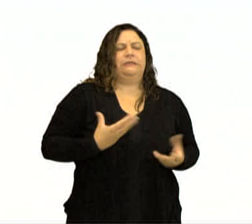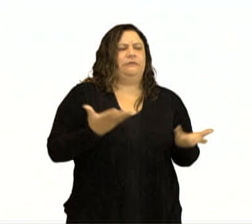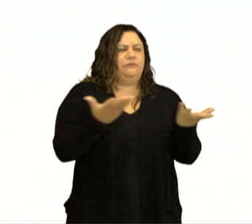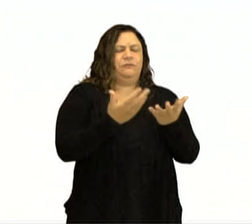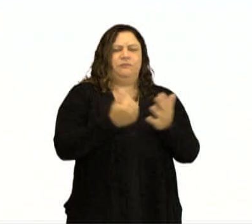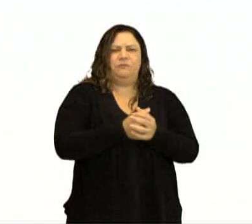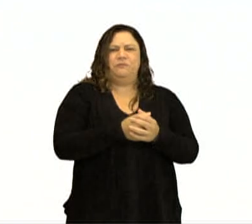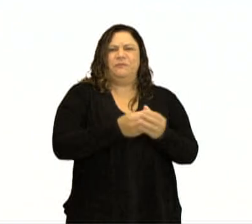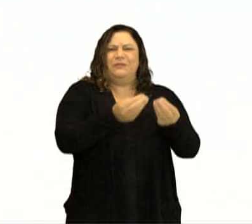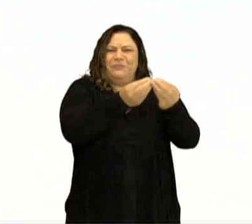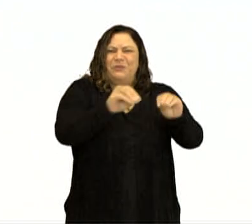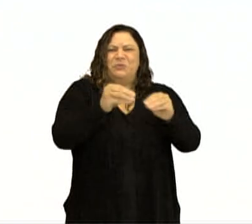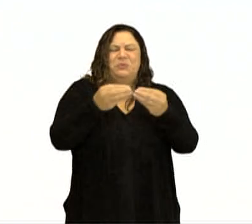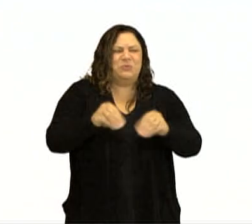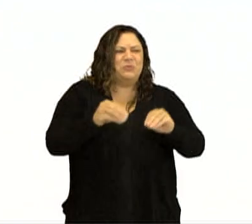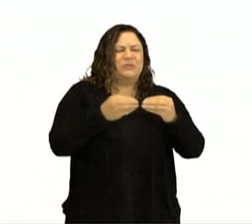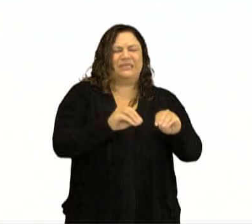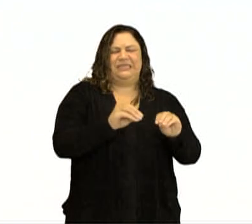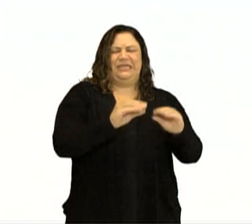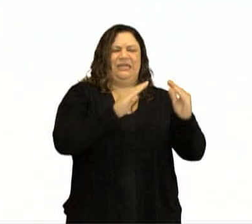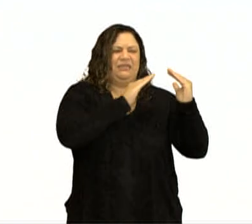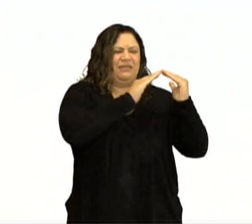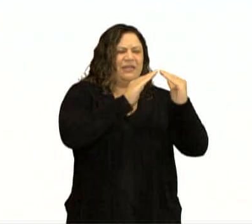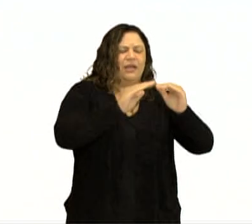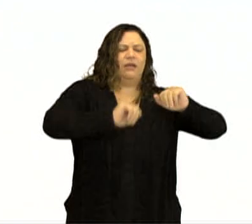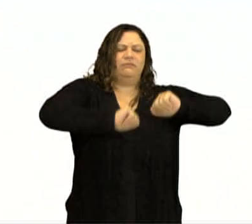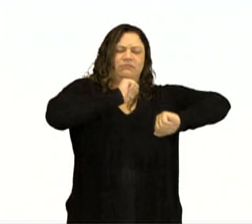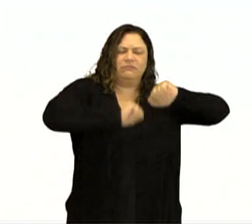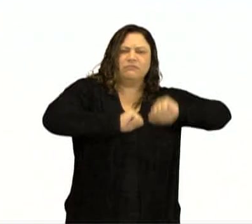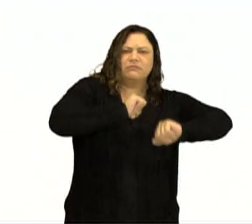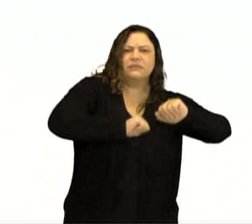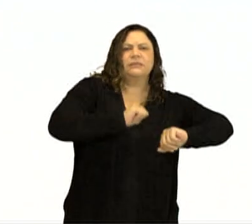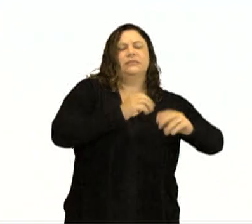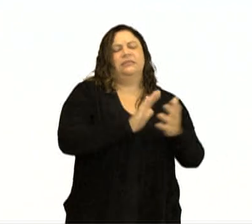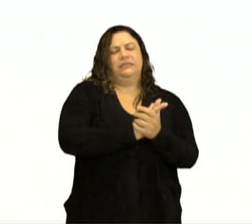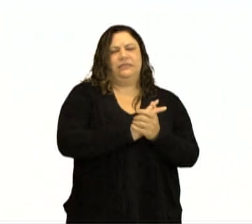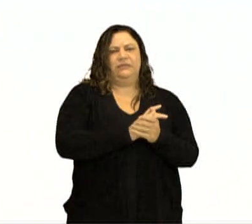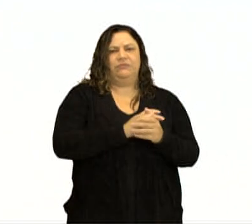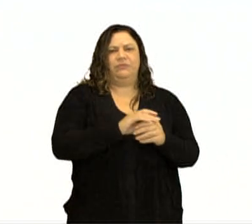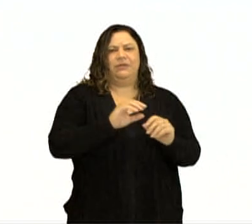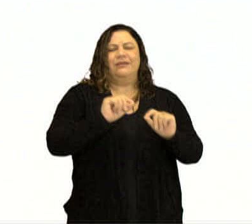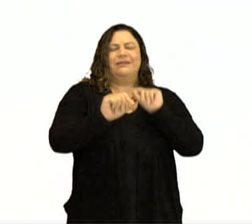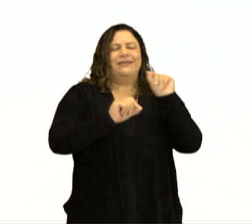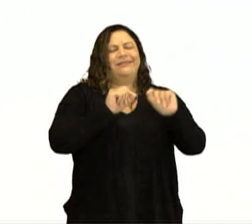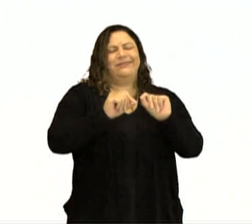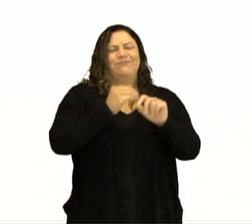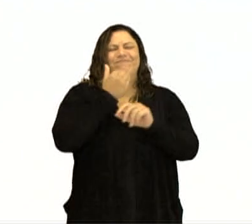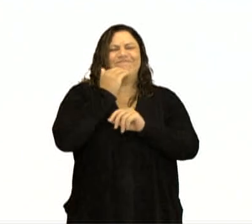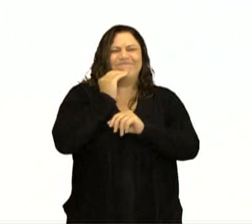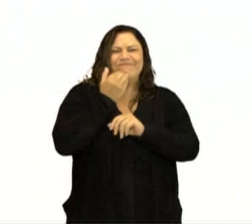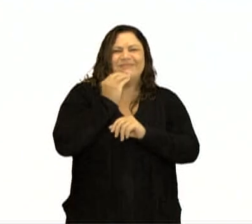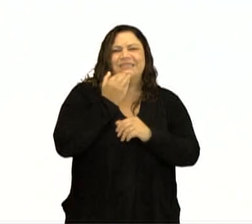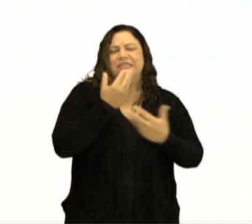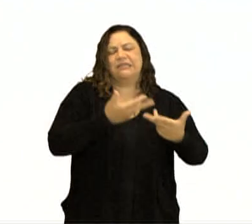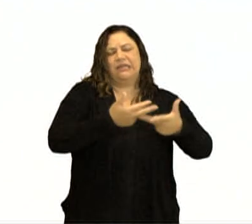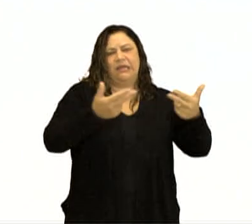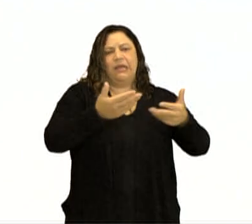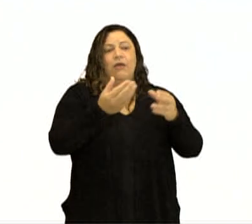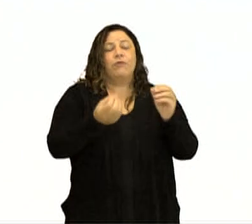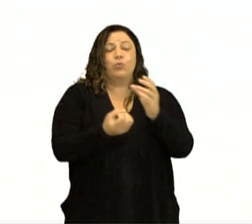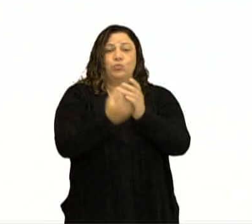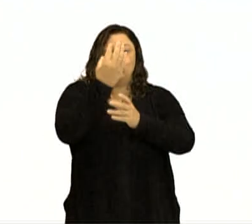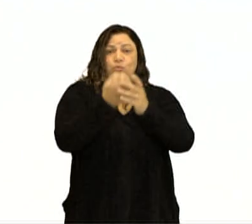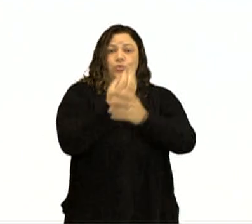na fábrica como nas suas moradias, que eram totalmente improvisadas. Vão surgir, nesse